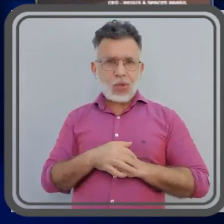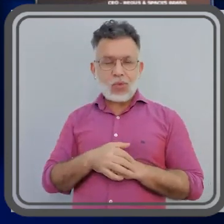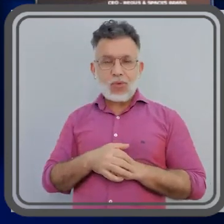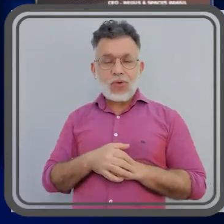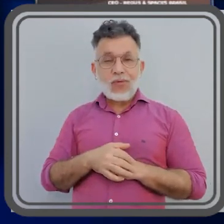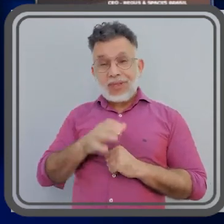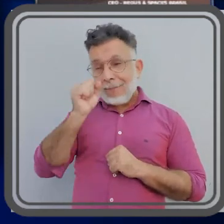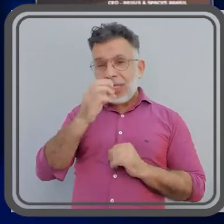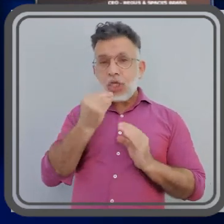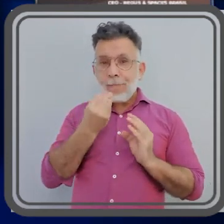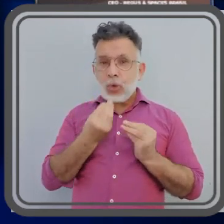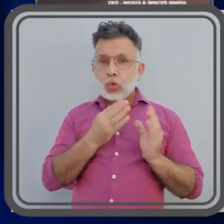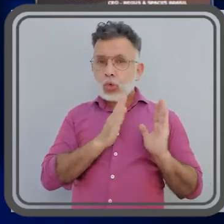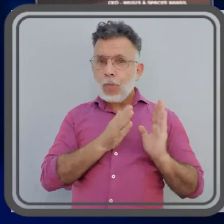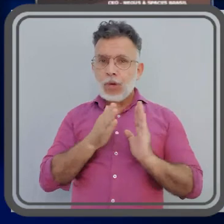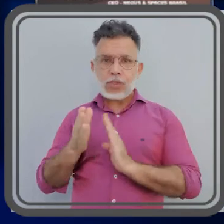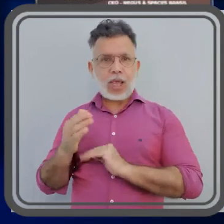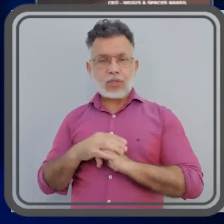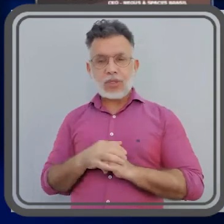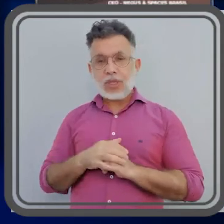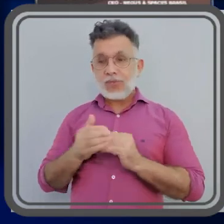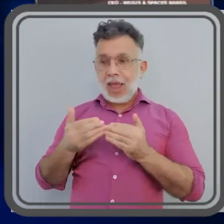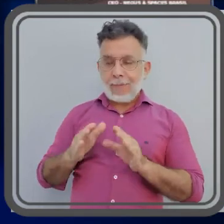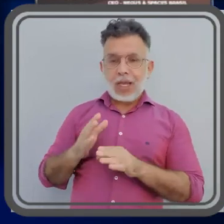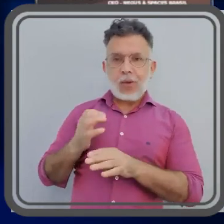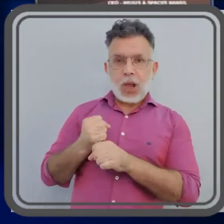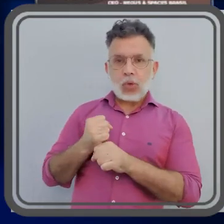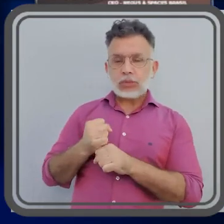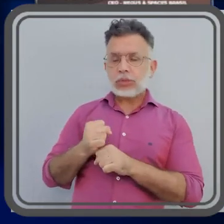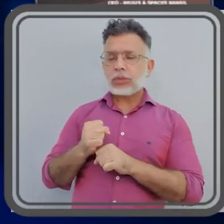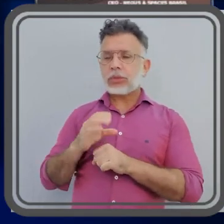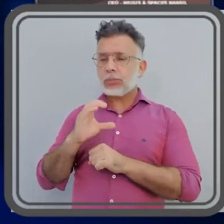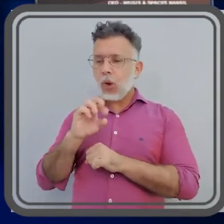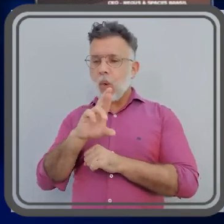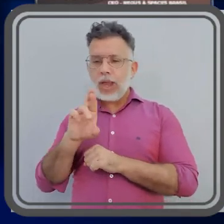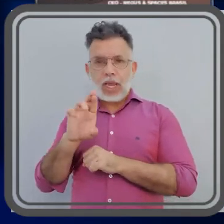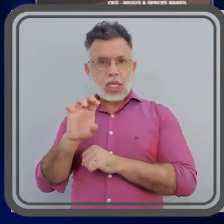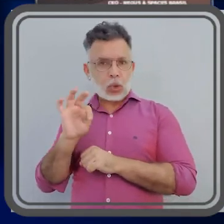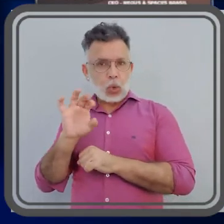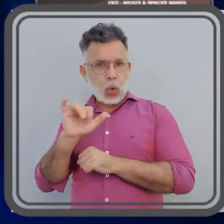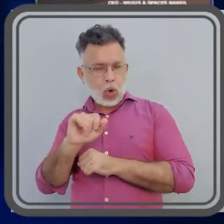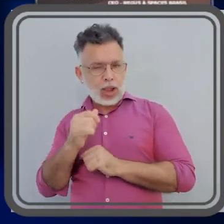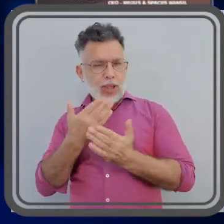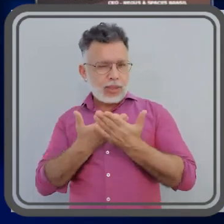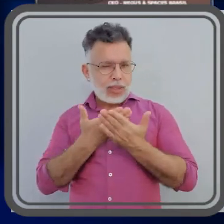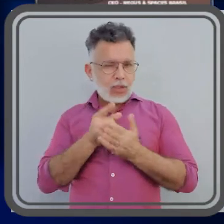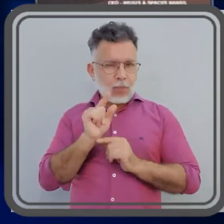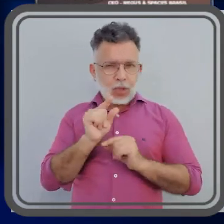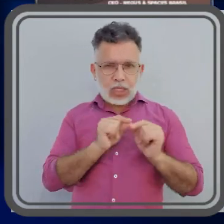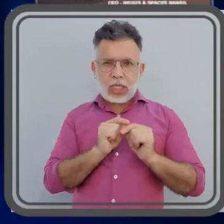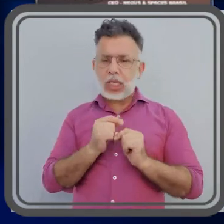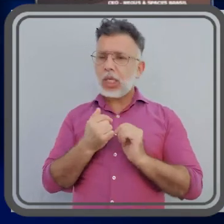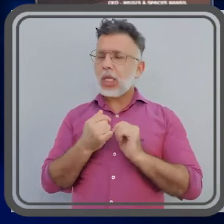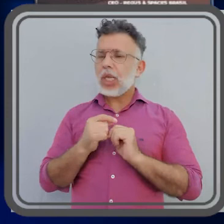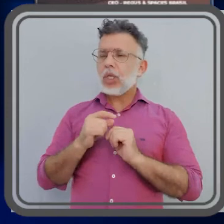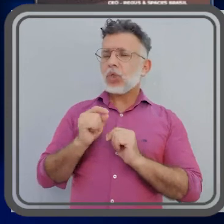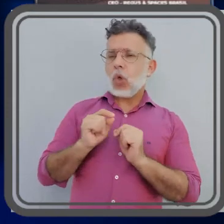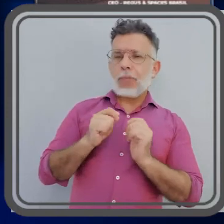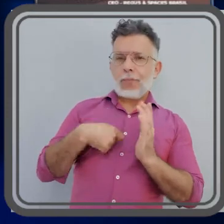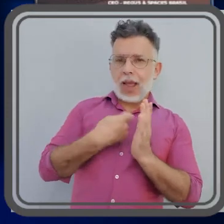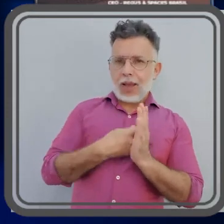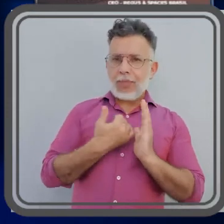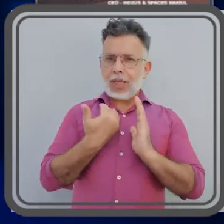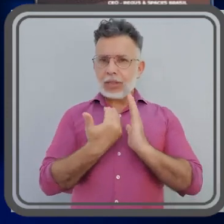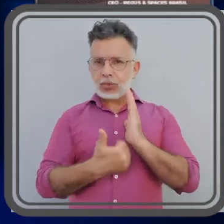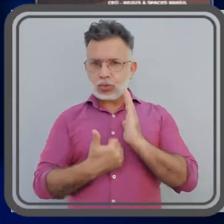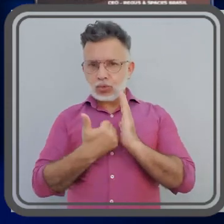no processo, de você abrir uma conta numa corretora, ter que estudar um pouquinho de como é que funciona a tributação. Daqui